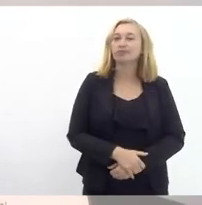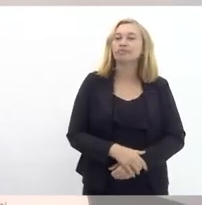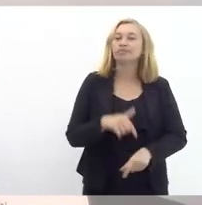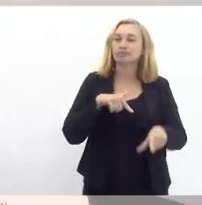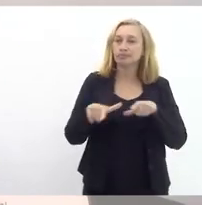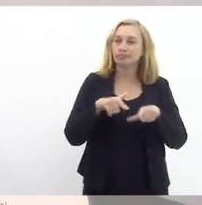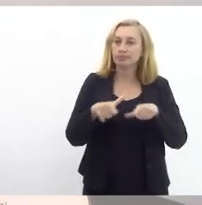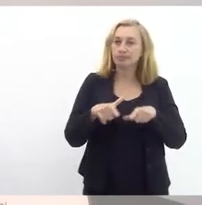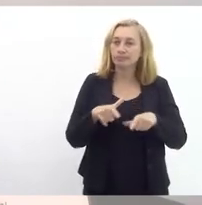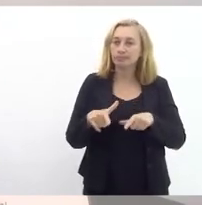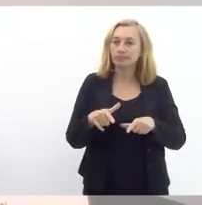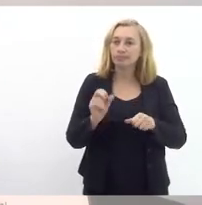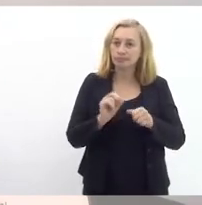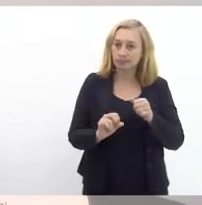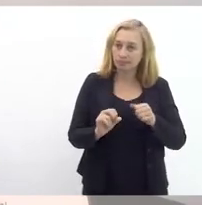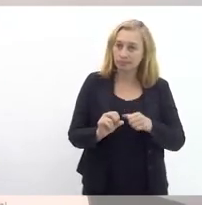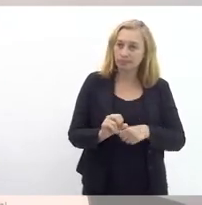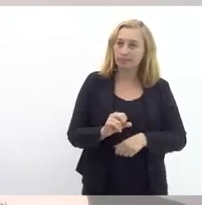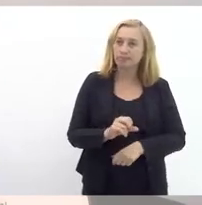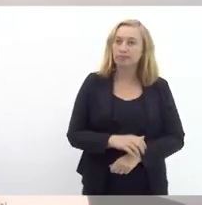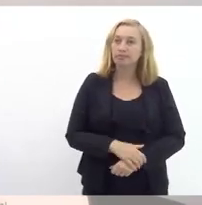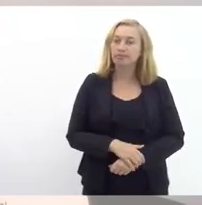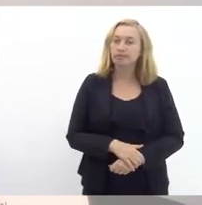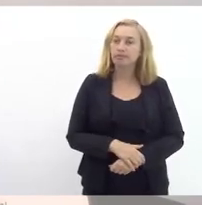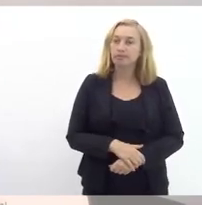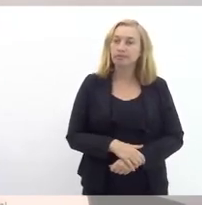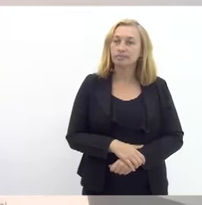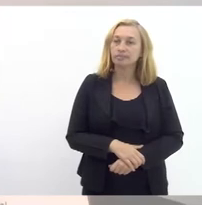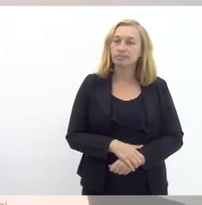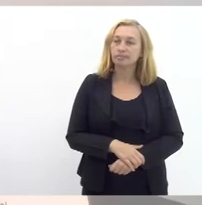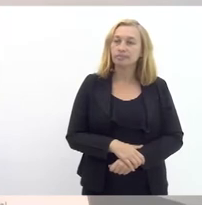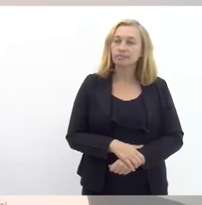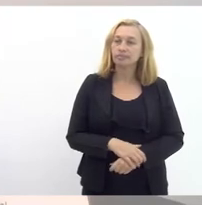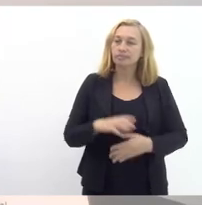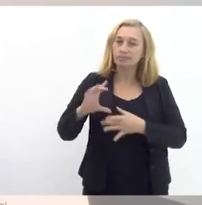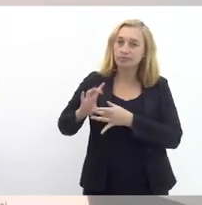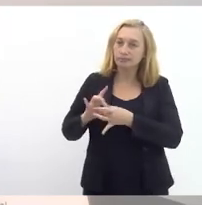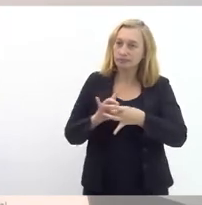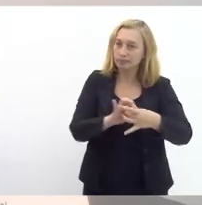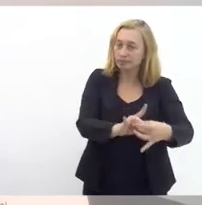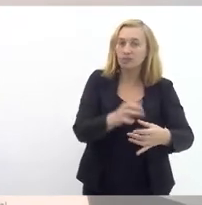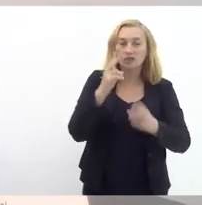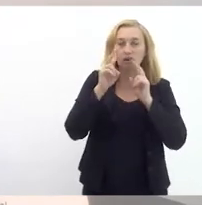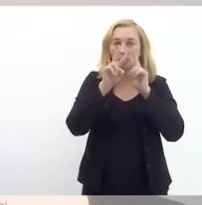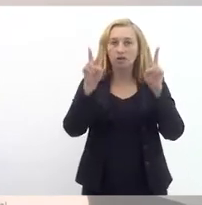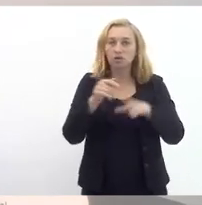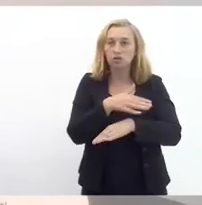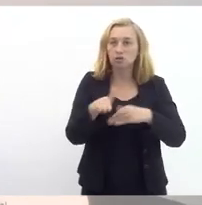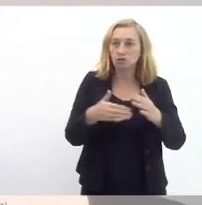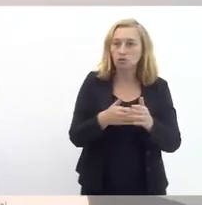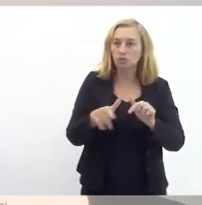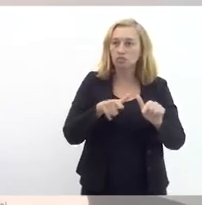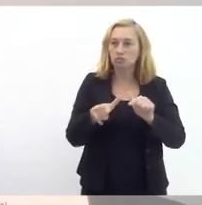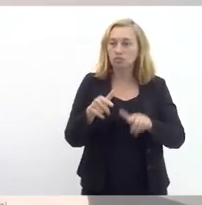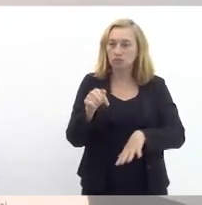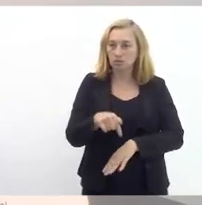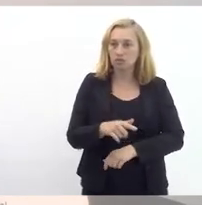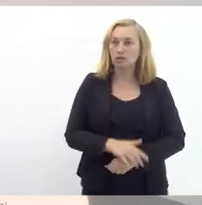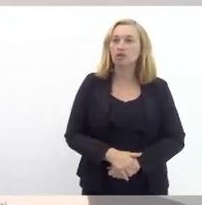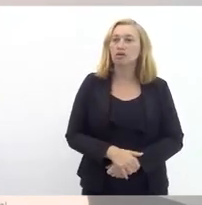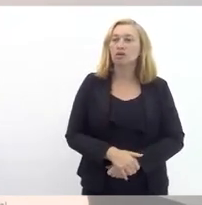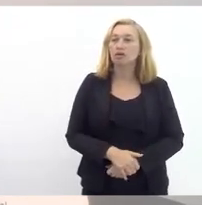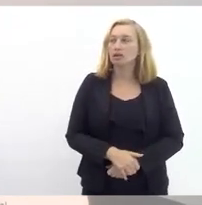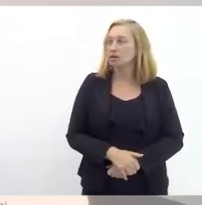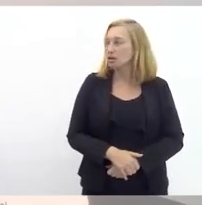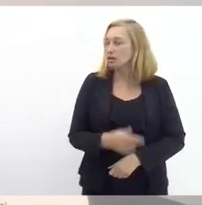trabalho que realmente você vem fazendo, né? Percorrendo a linha, né? E olhando todos os problemas que existem aqui. E como